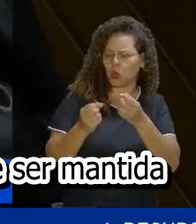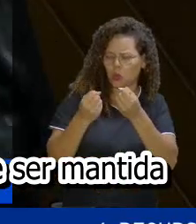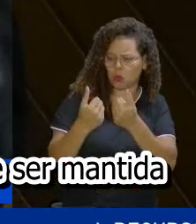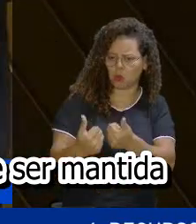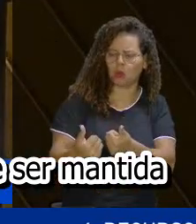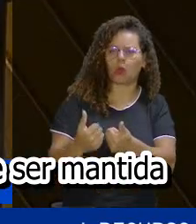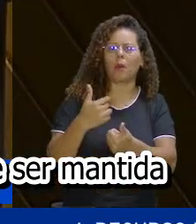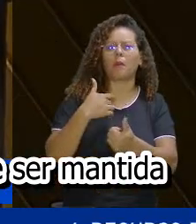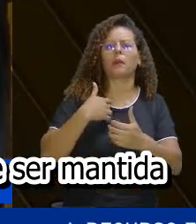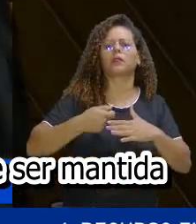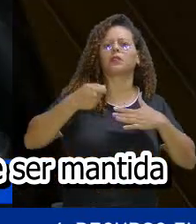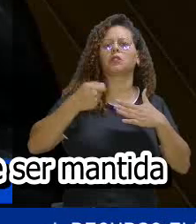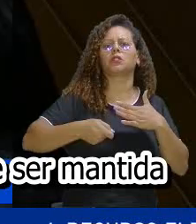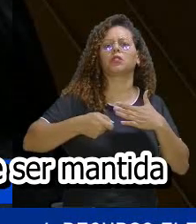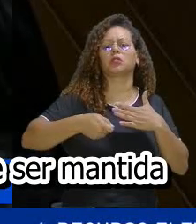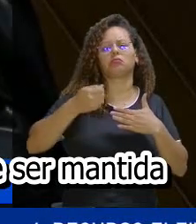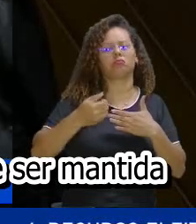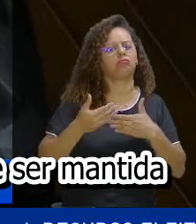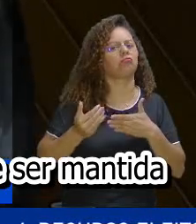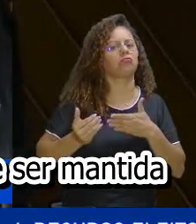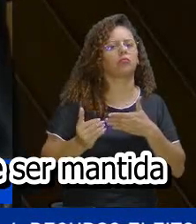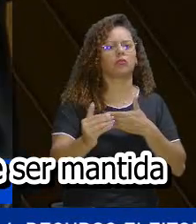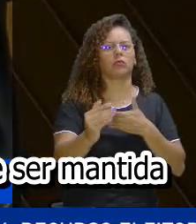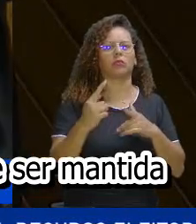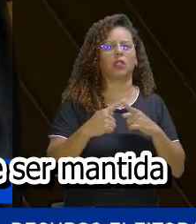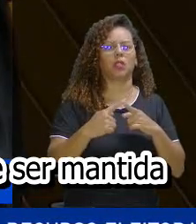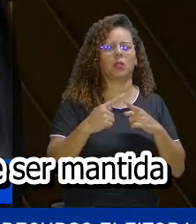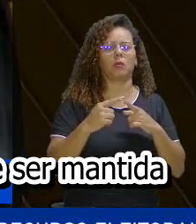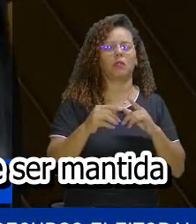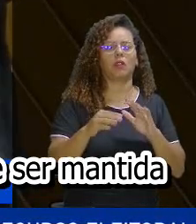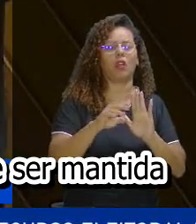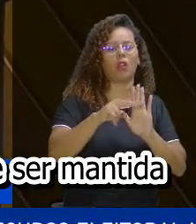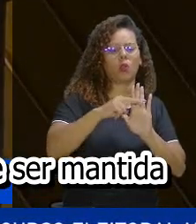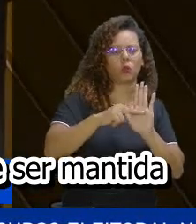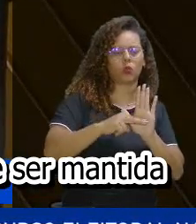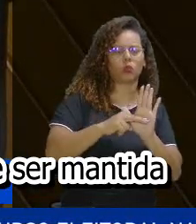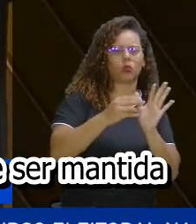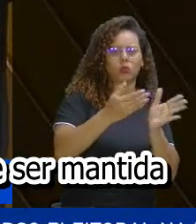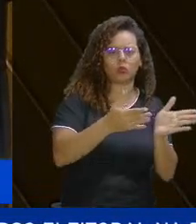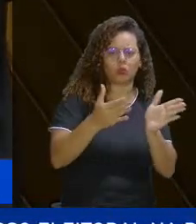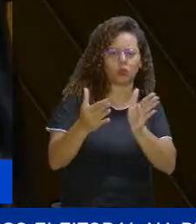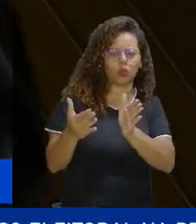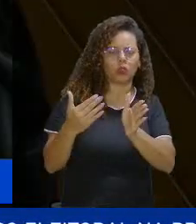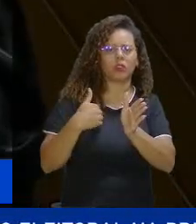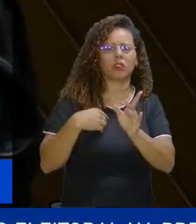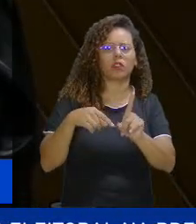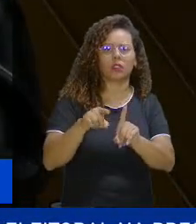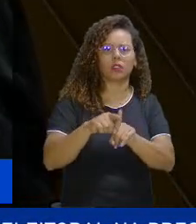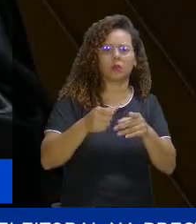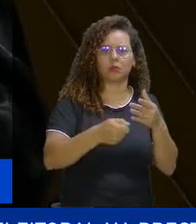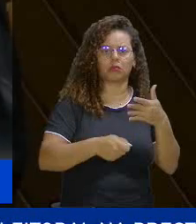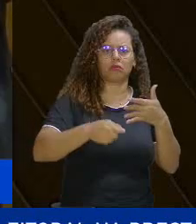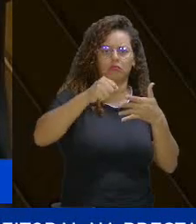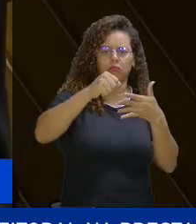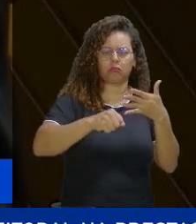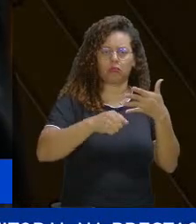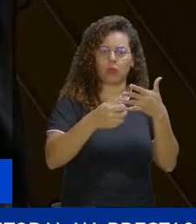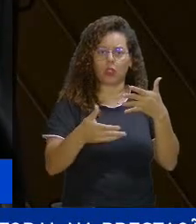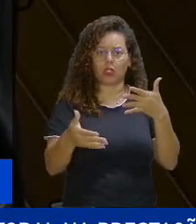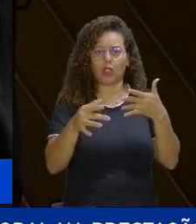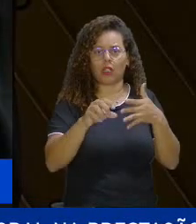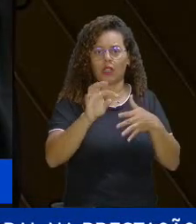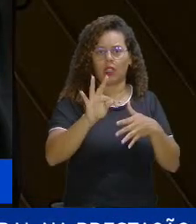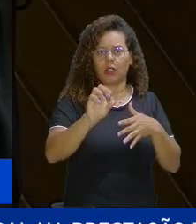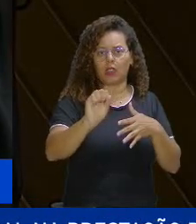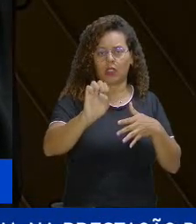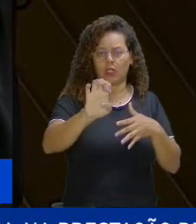mantida, Gonçalves. pois reflete com precisão a norma de regência e está alinhada à jurisprudência desta Corte e também do